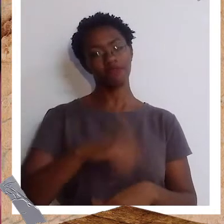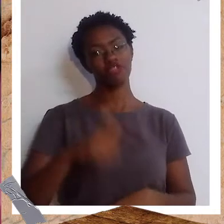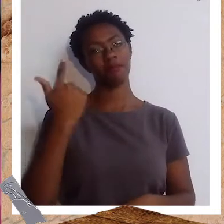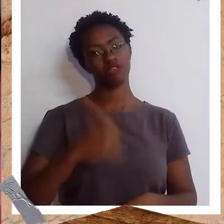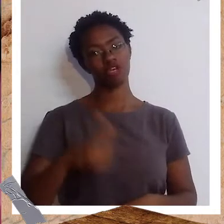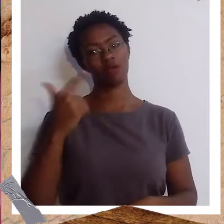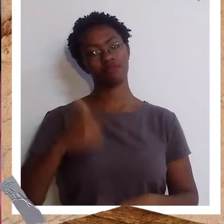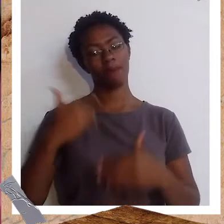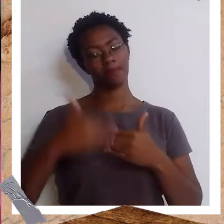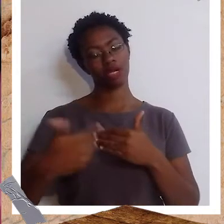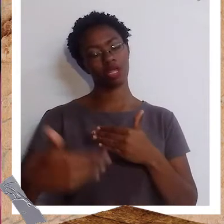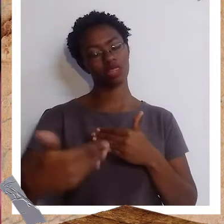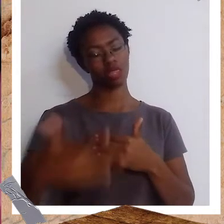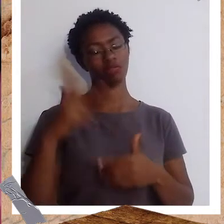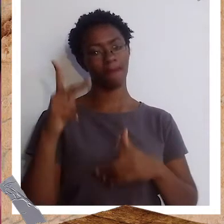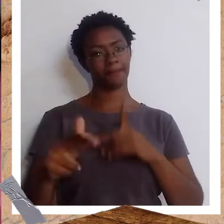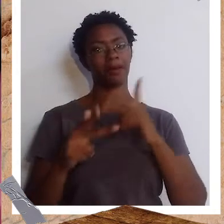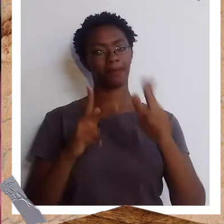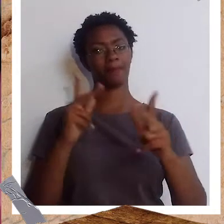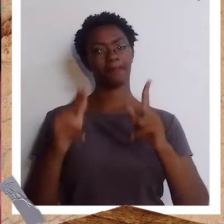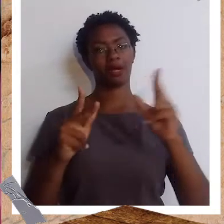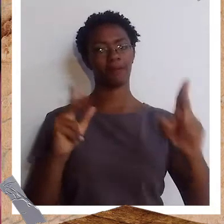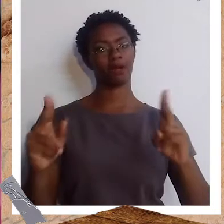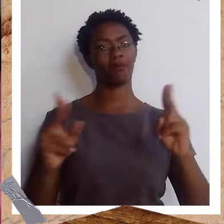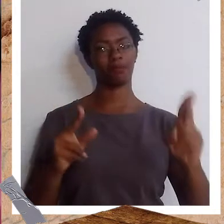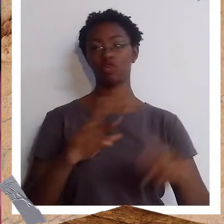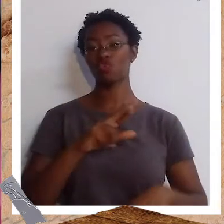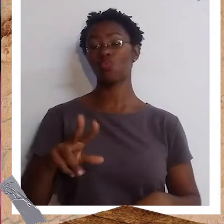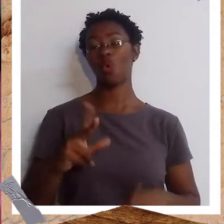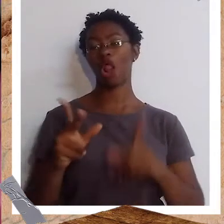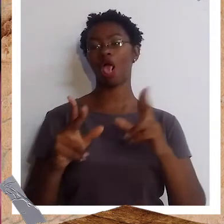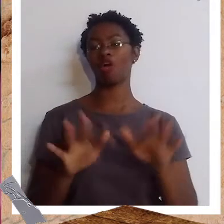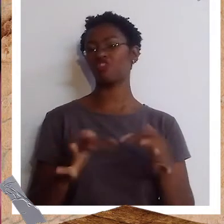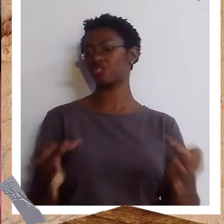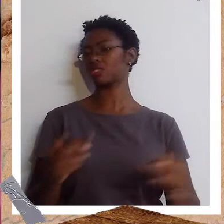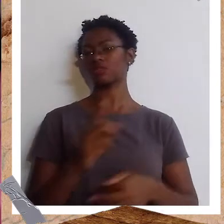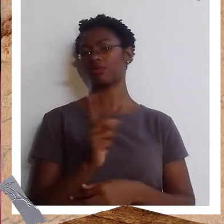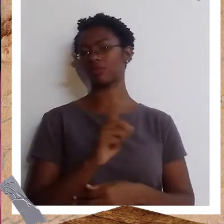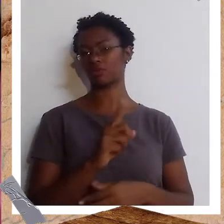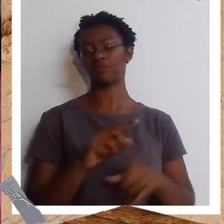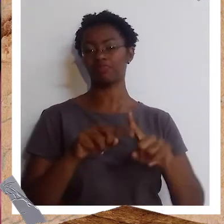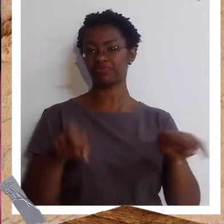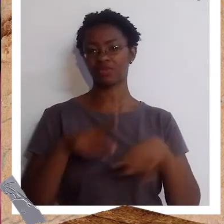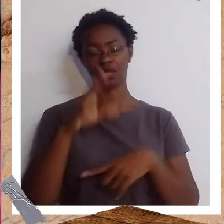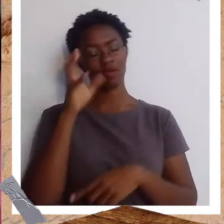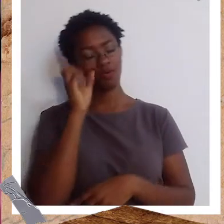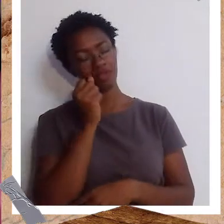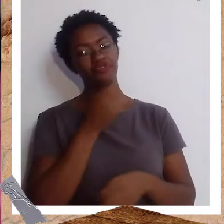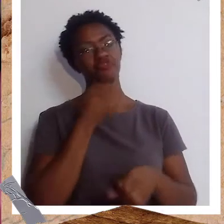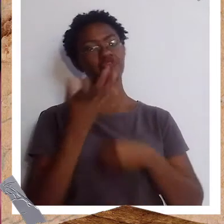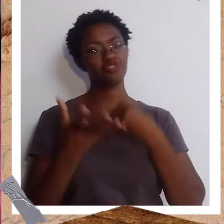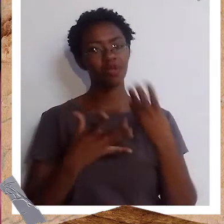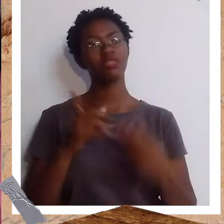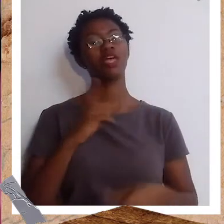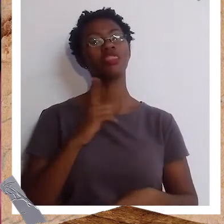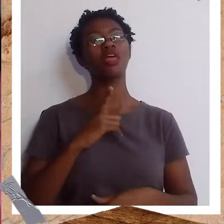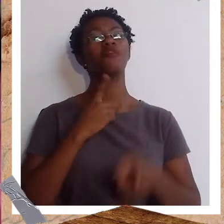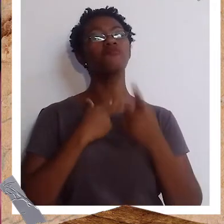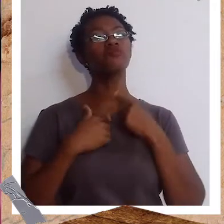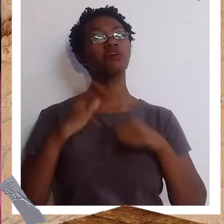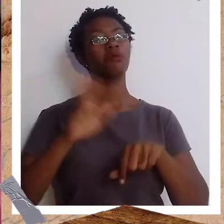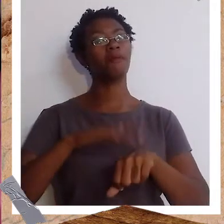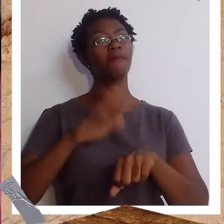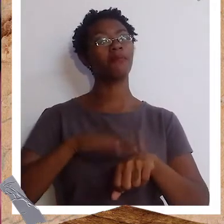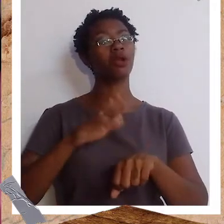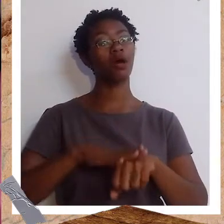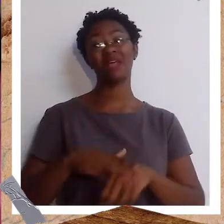repetido, dos cortes, né, não foram qualquer cortes, né, foi no caso do Quarto Despejo, tem a intenção ali do Audálio de construir uma